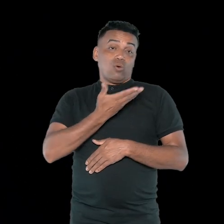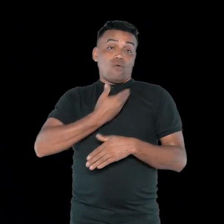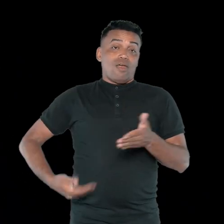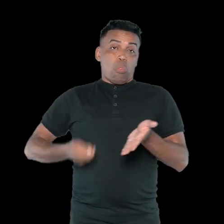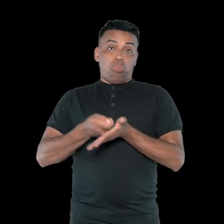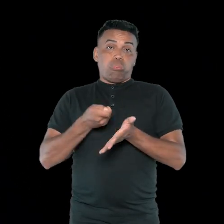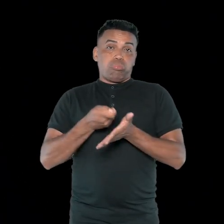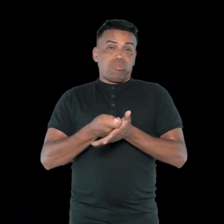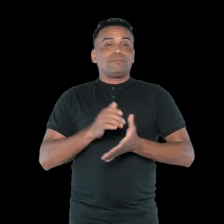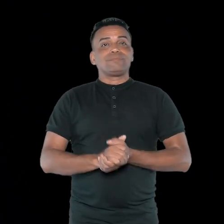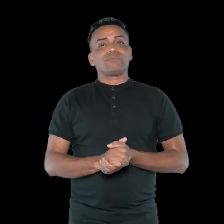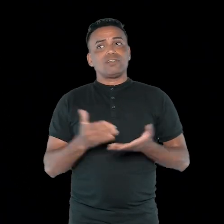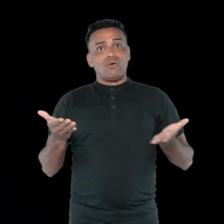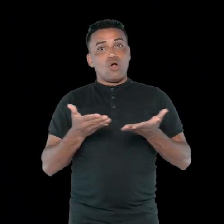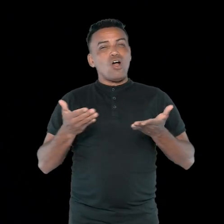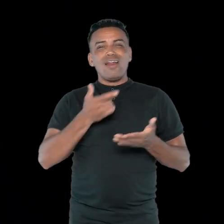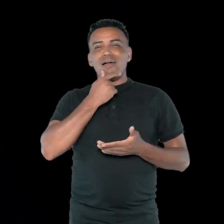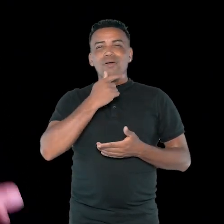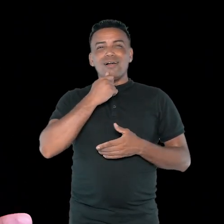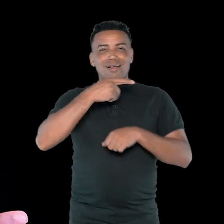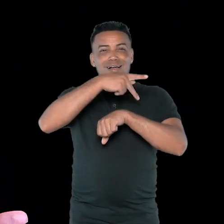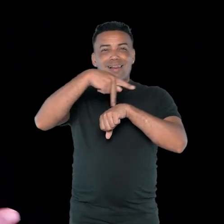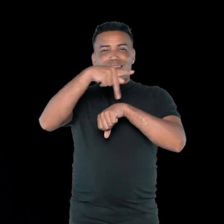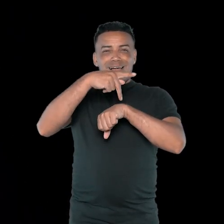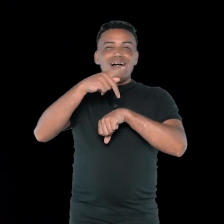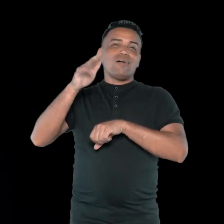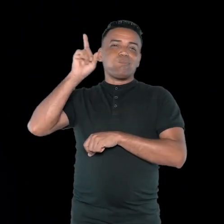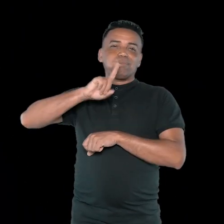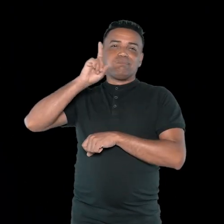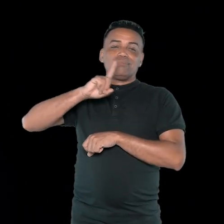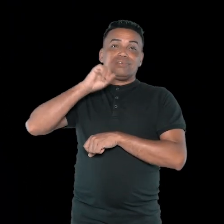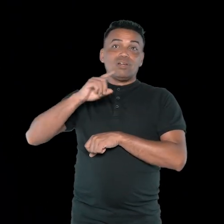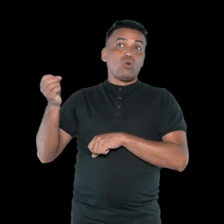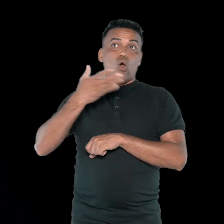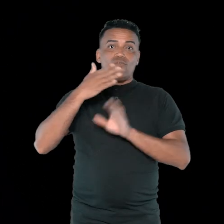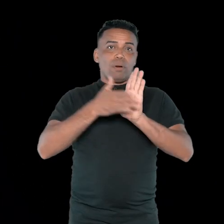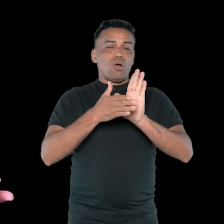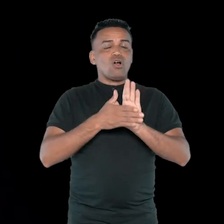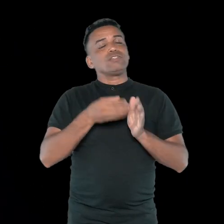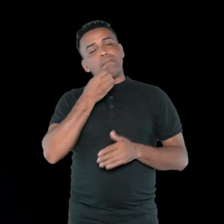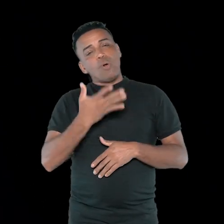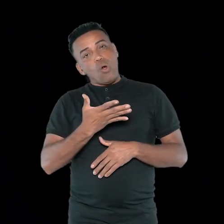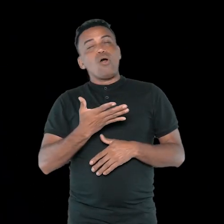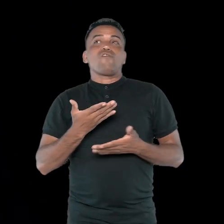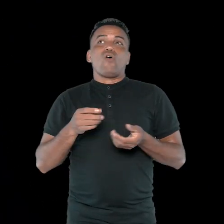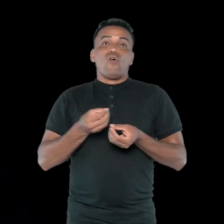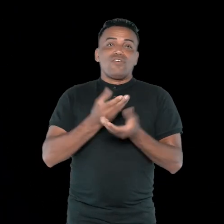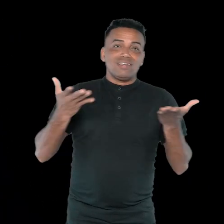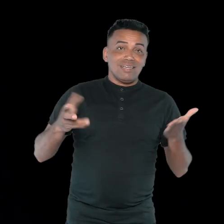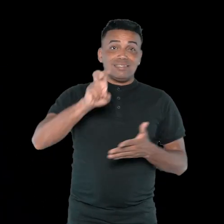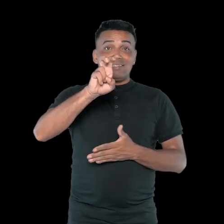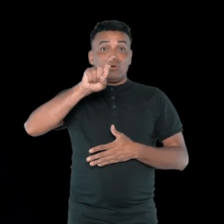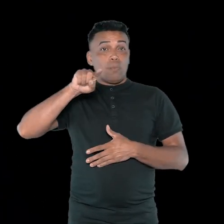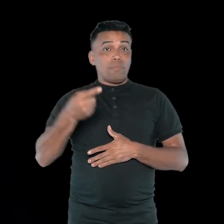do Trump agora também, que ele está falando que ele gostaria de ter um novo baby boom, o Trump vai e fala assim, bom, eu vou oferecer $5.000